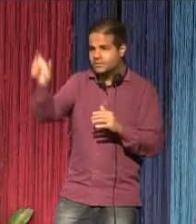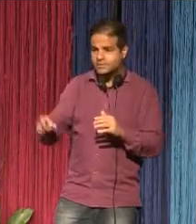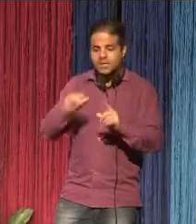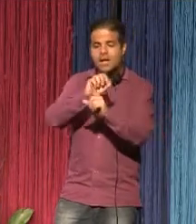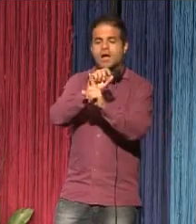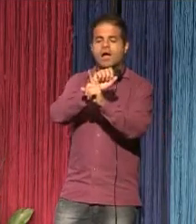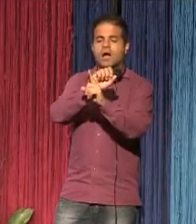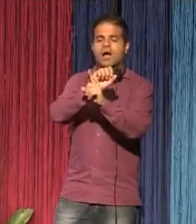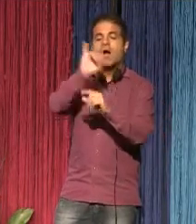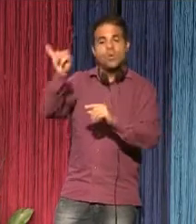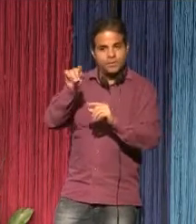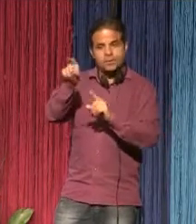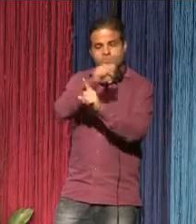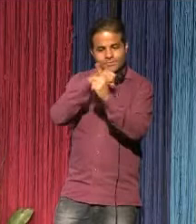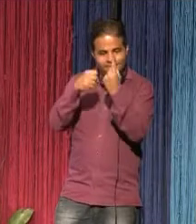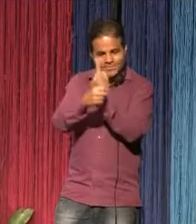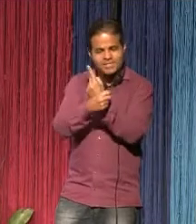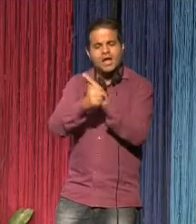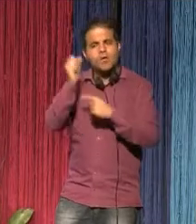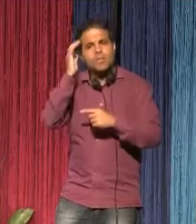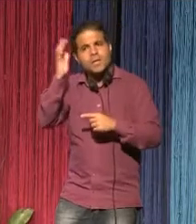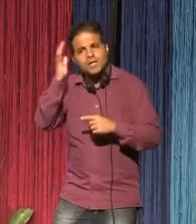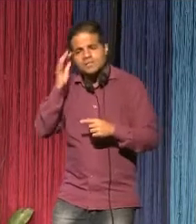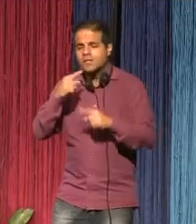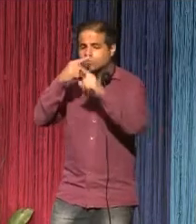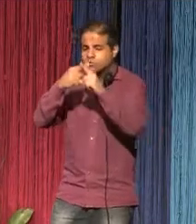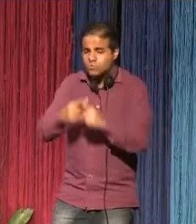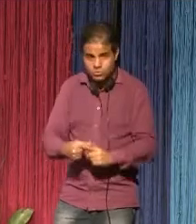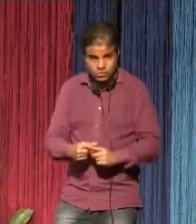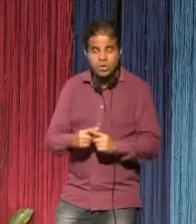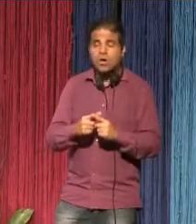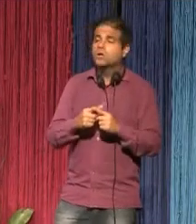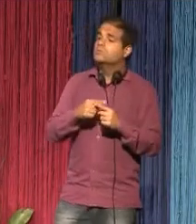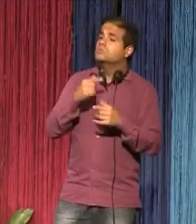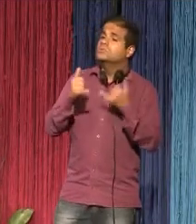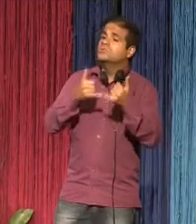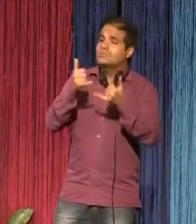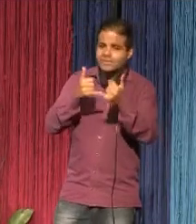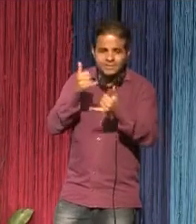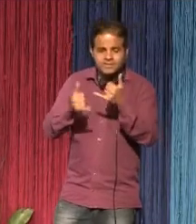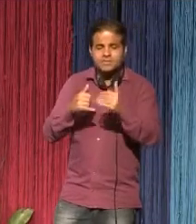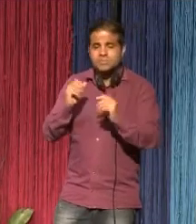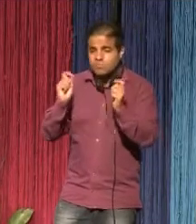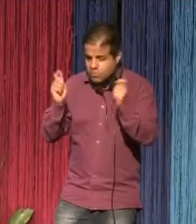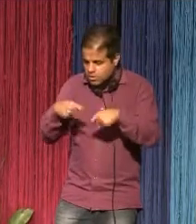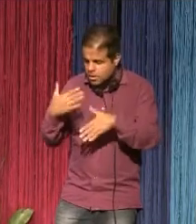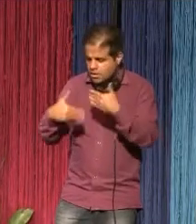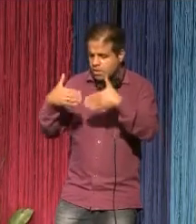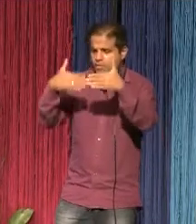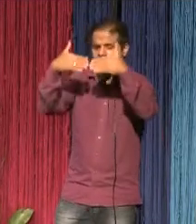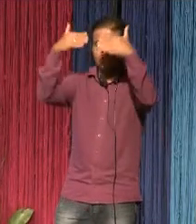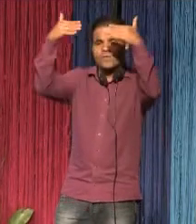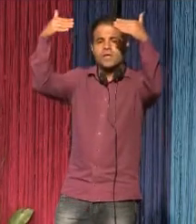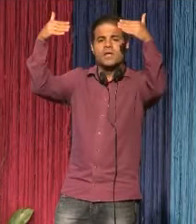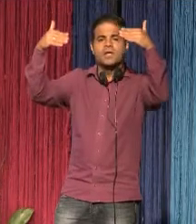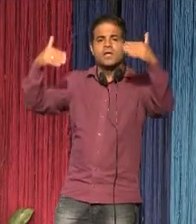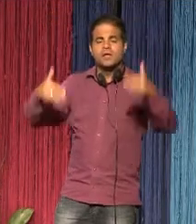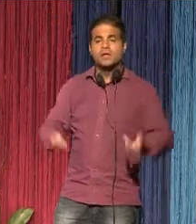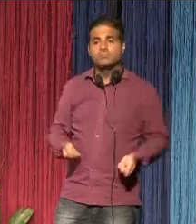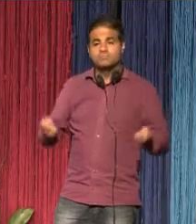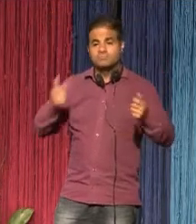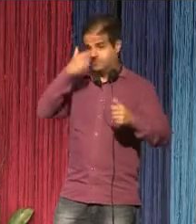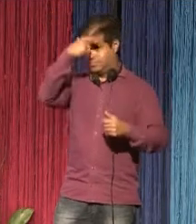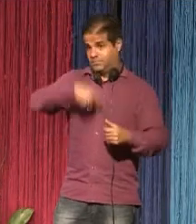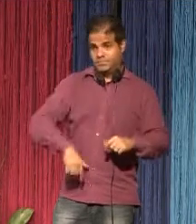Itaú Social, é de pensar os jogos como uma oportunidade de desenvolvimento integral do